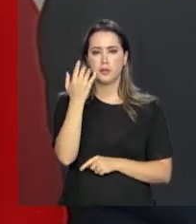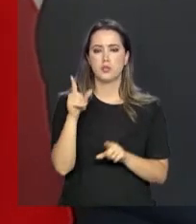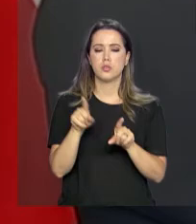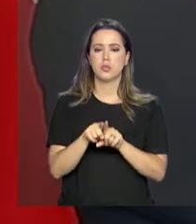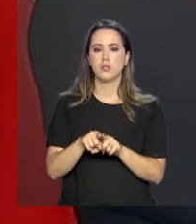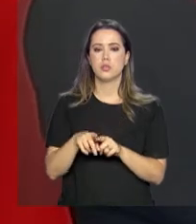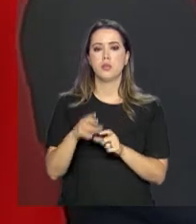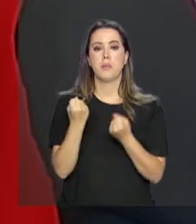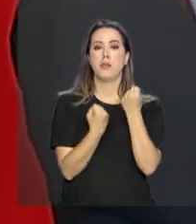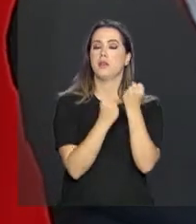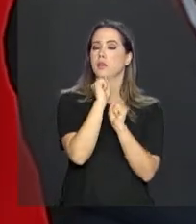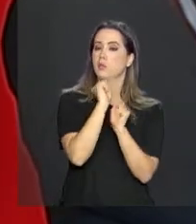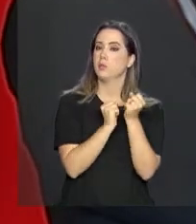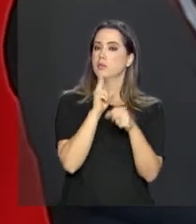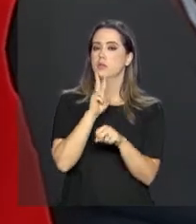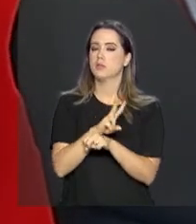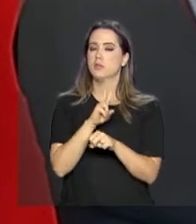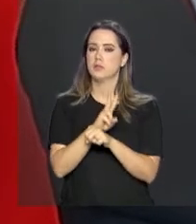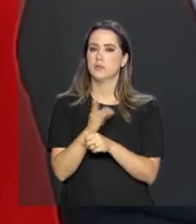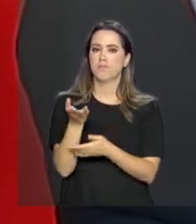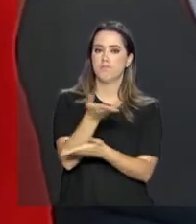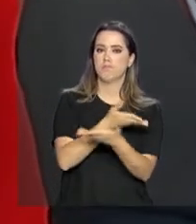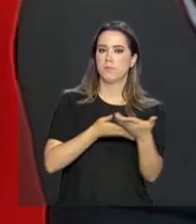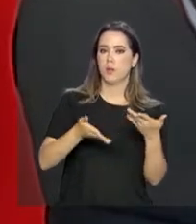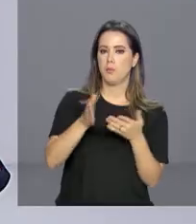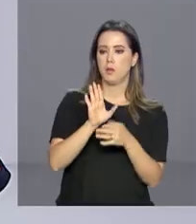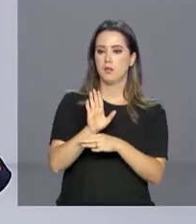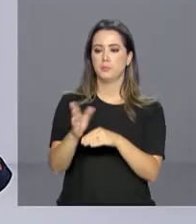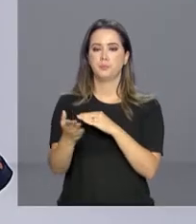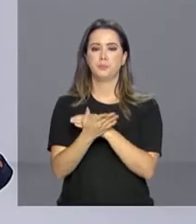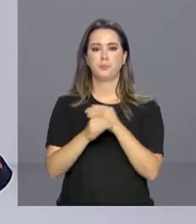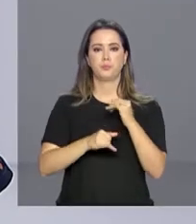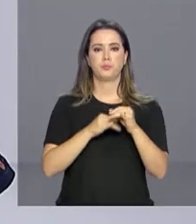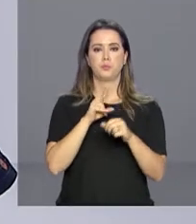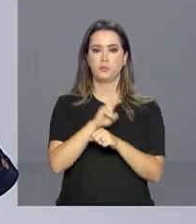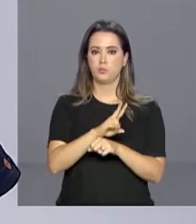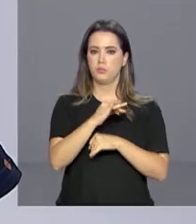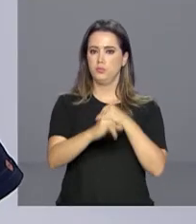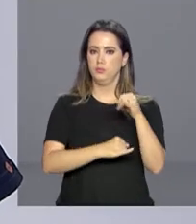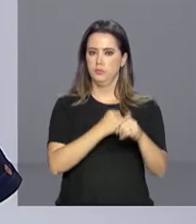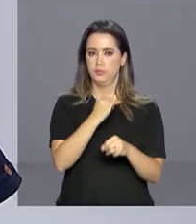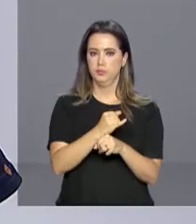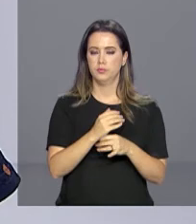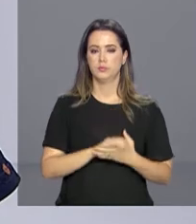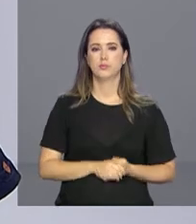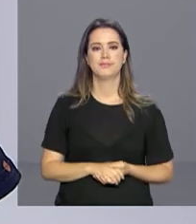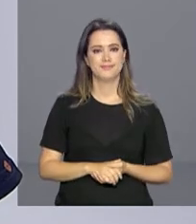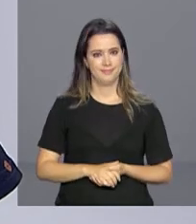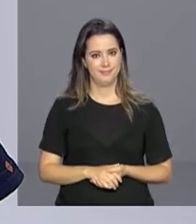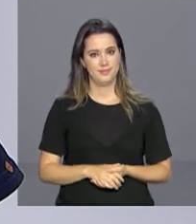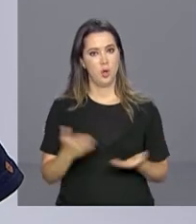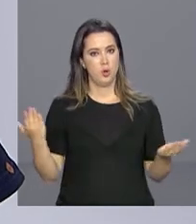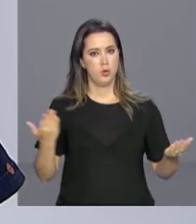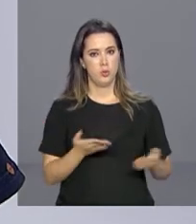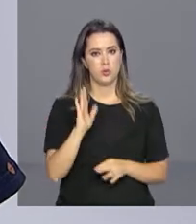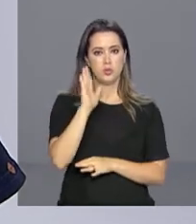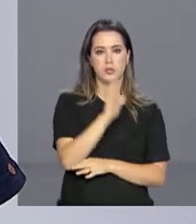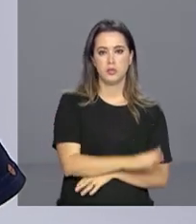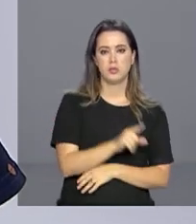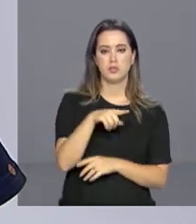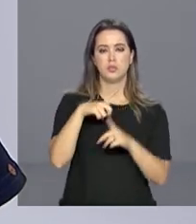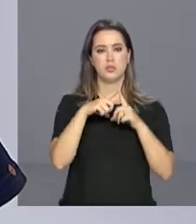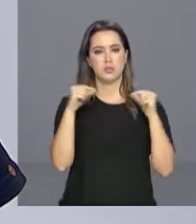na cooperação em defesa cibernética e hoje à tarde aqui em brasília 14 oficiais generais